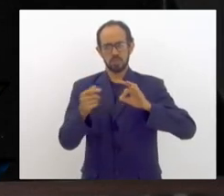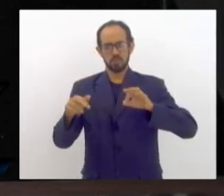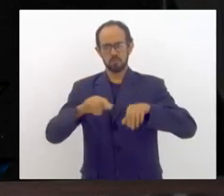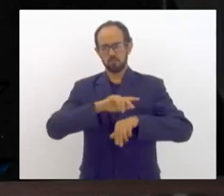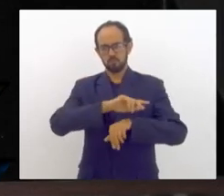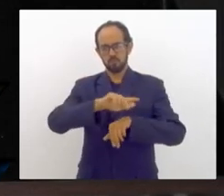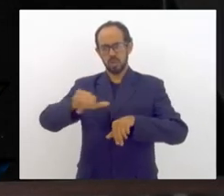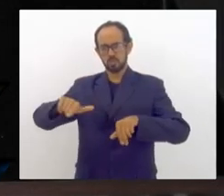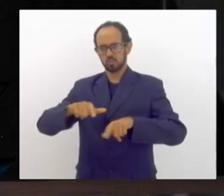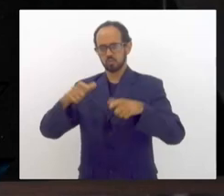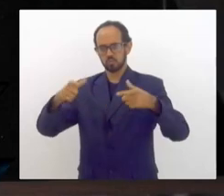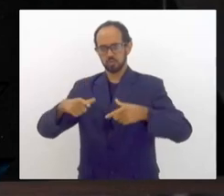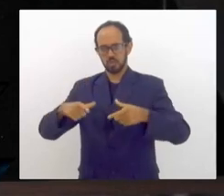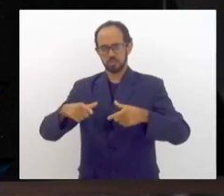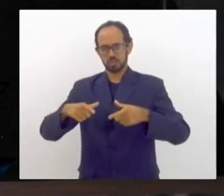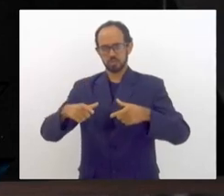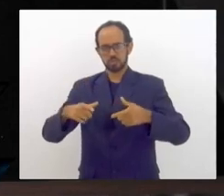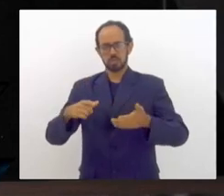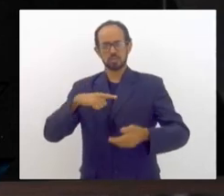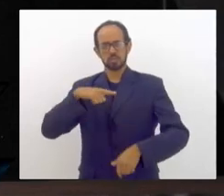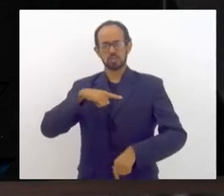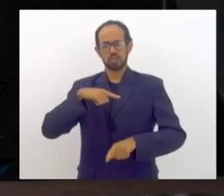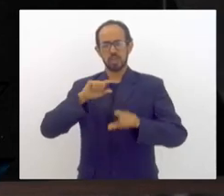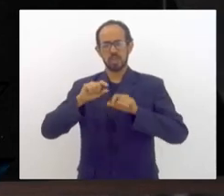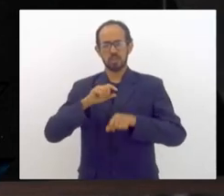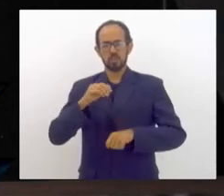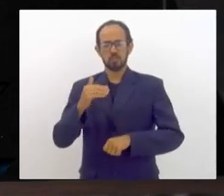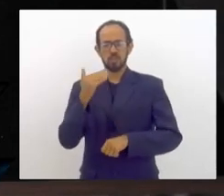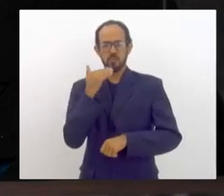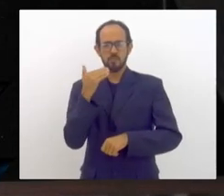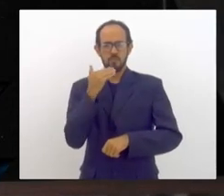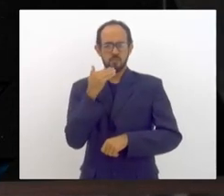Hoje temos uma deficiência, hoje só funciona a ligação